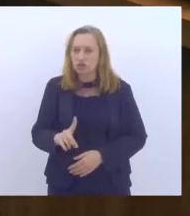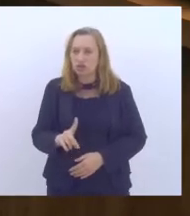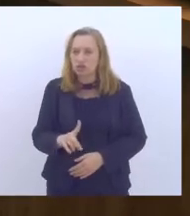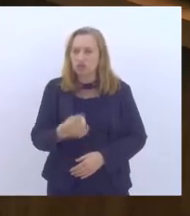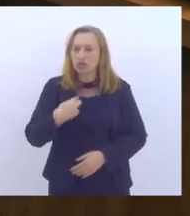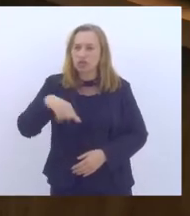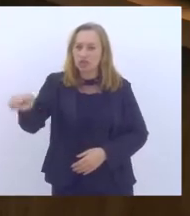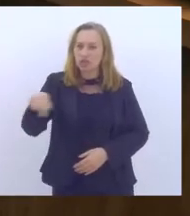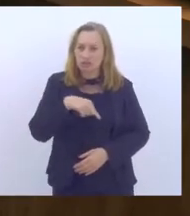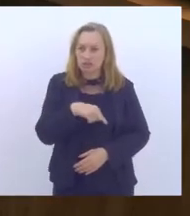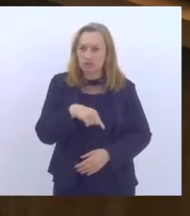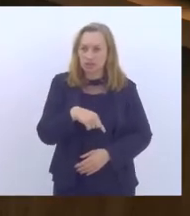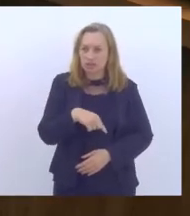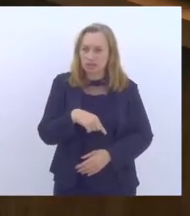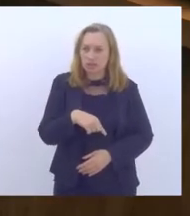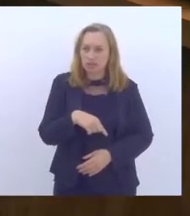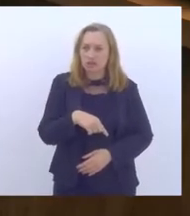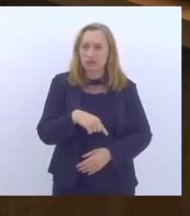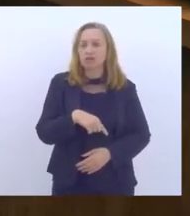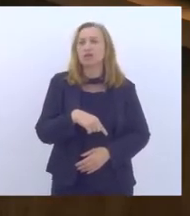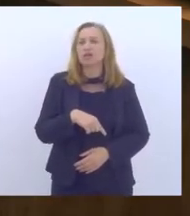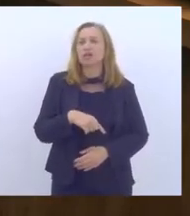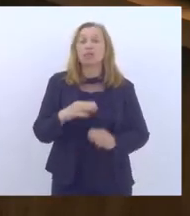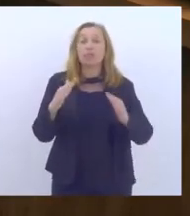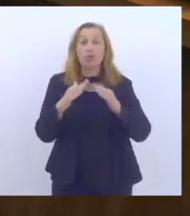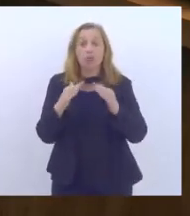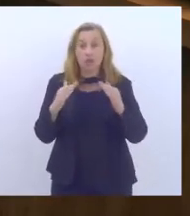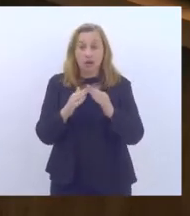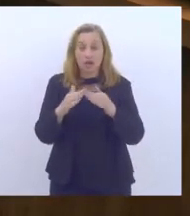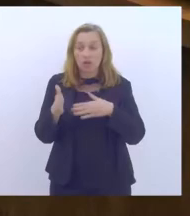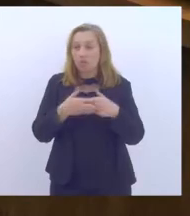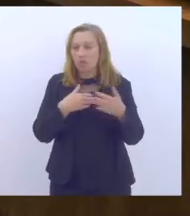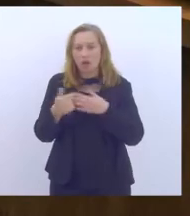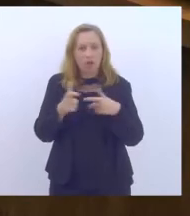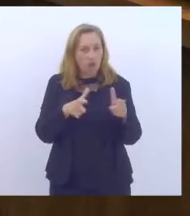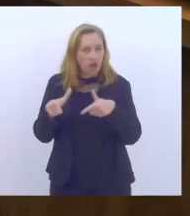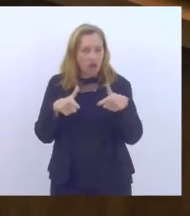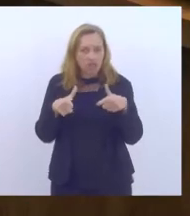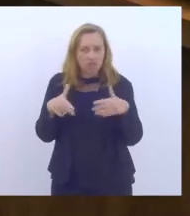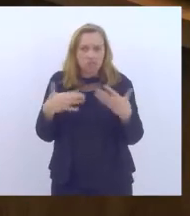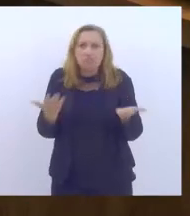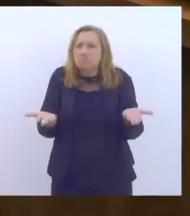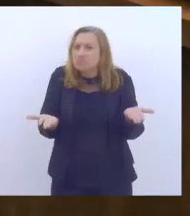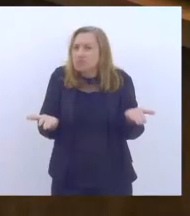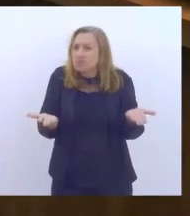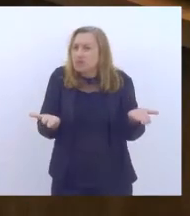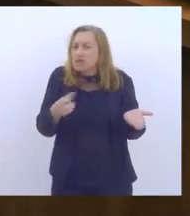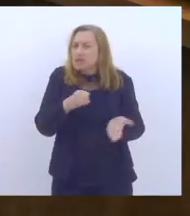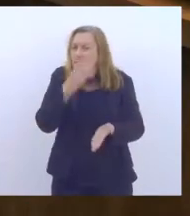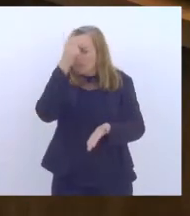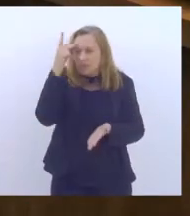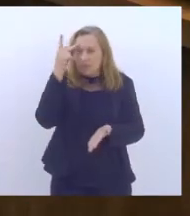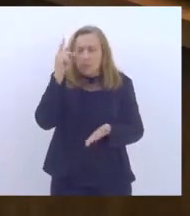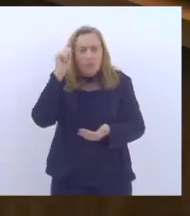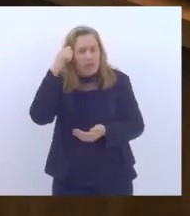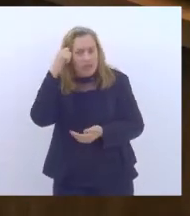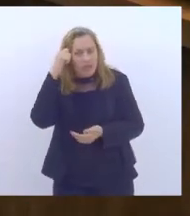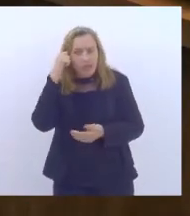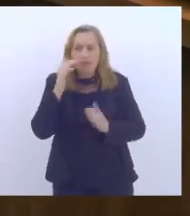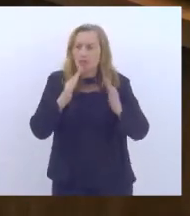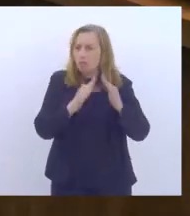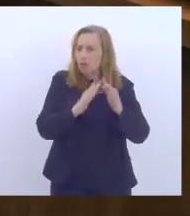circulação cerceado seu direito a morar em qualquer lugar quer dizer o que uma pessoa negra